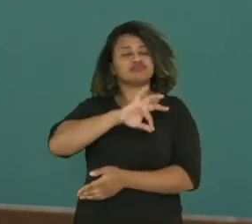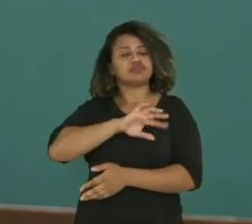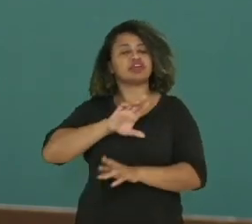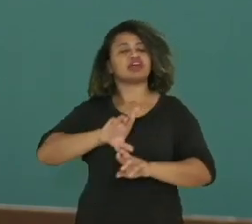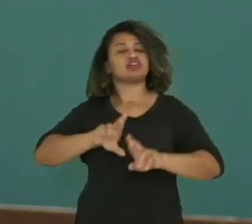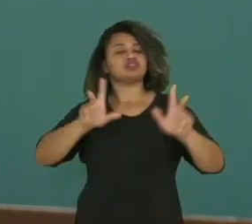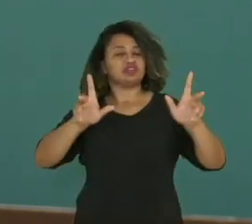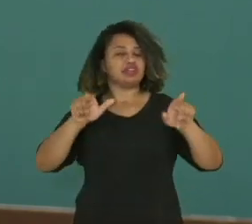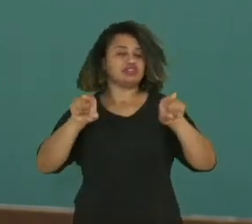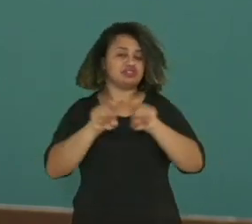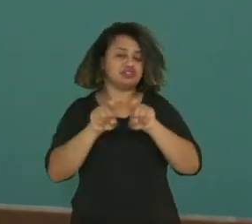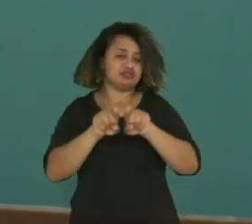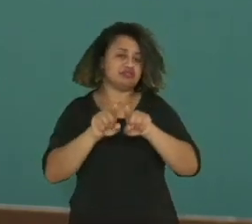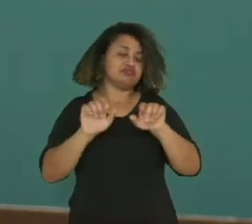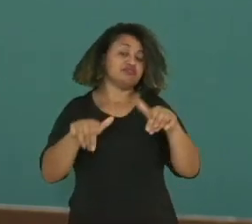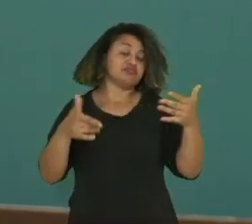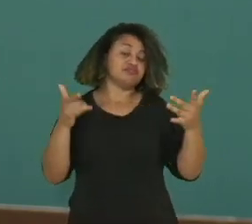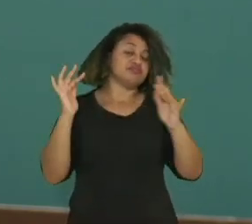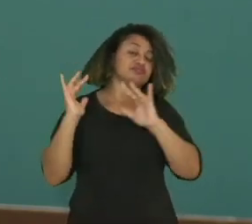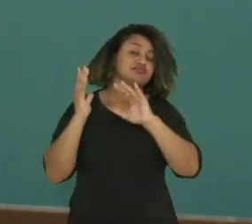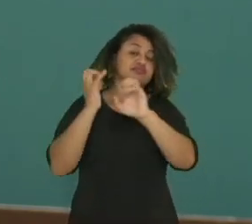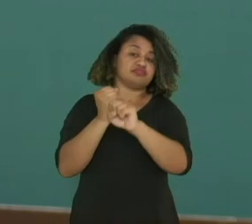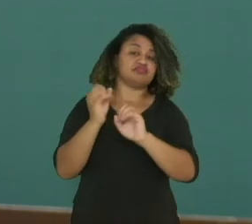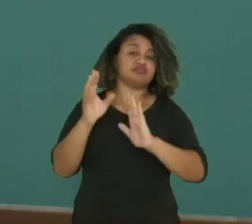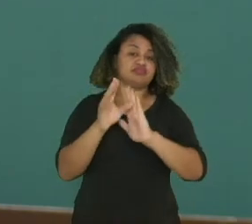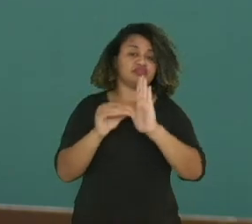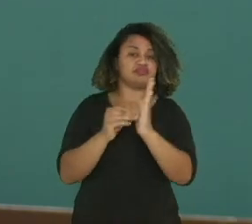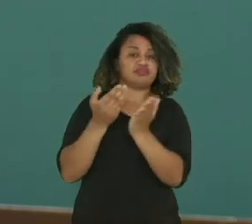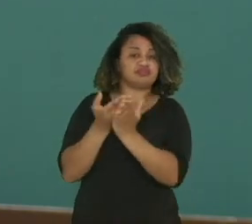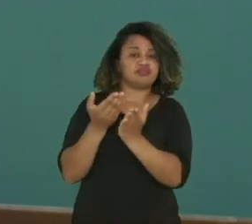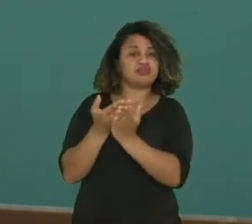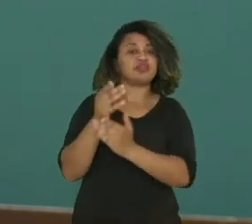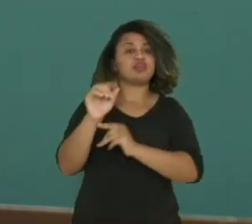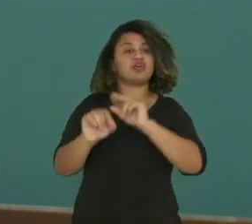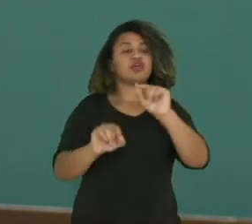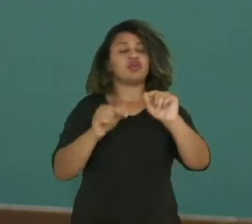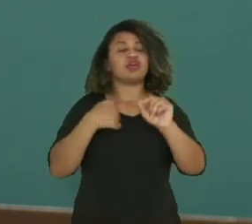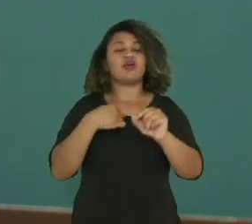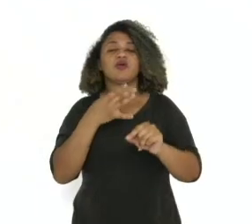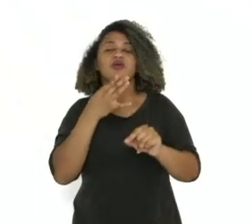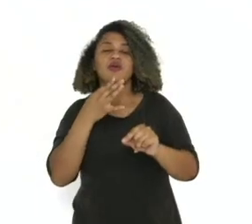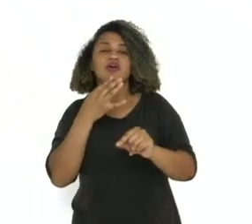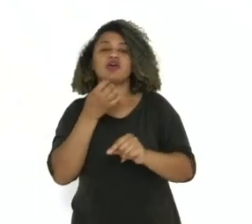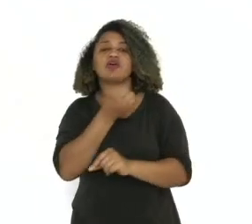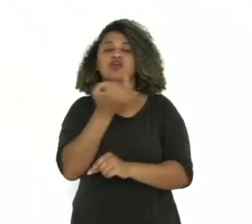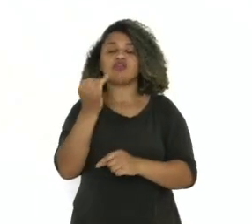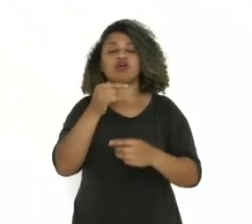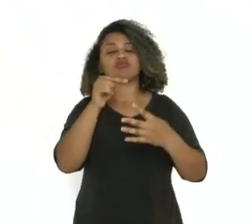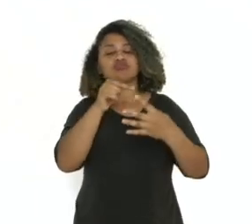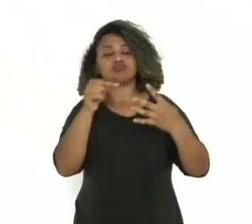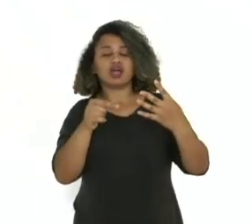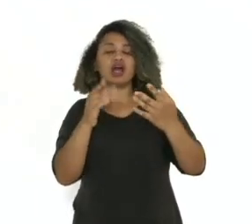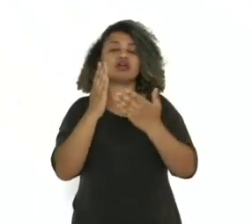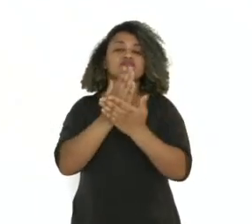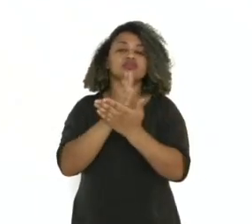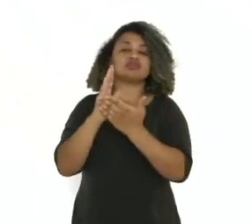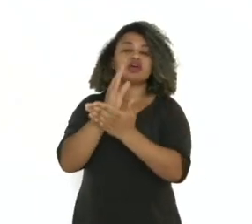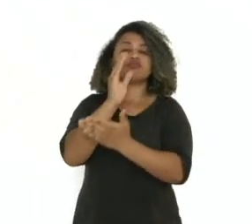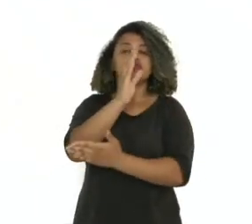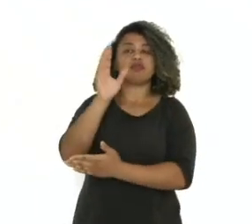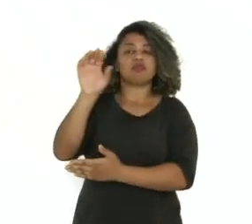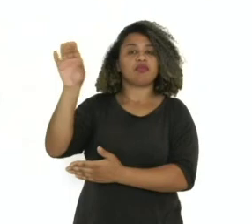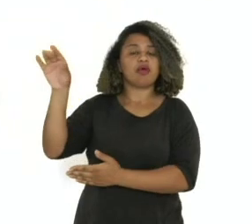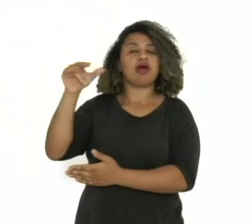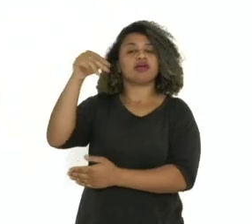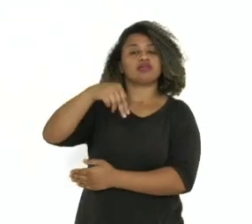diferente, certo? E aí, retomando um pouquinho o que a gente estudou, conhecemos quais são as sub-regiões do Nordeste, quais são